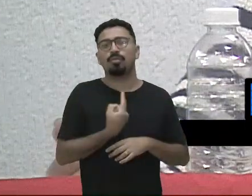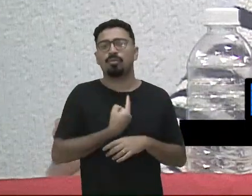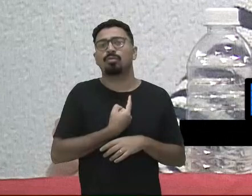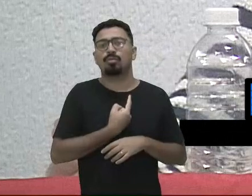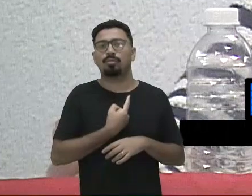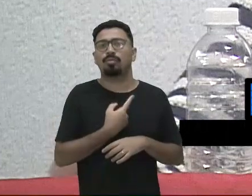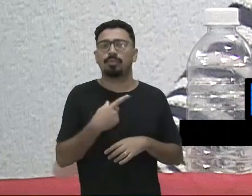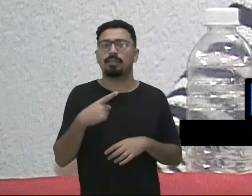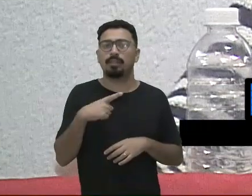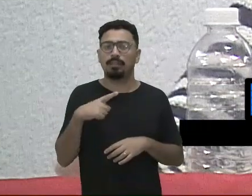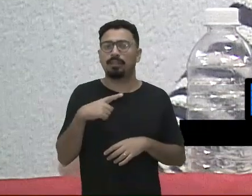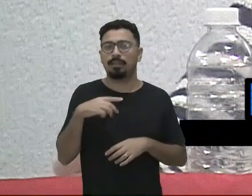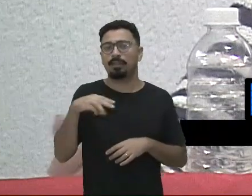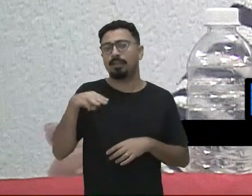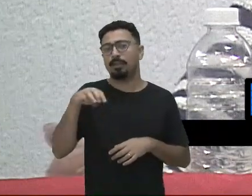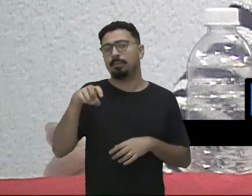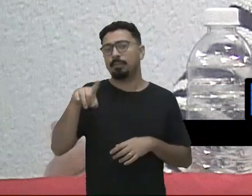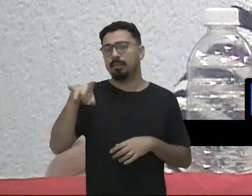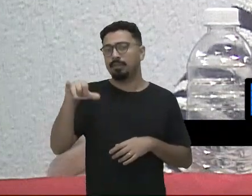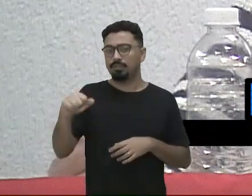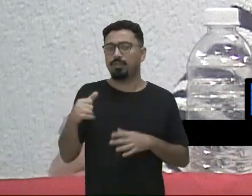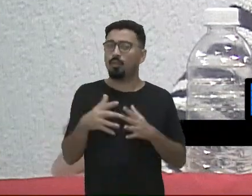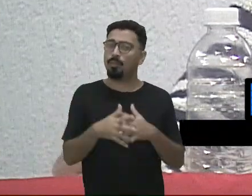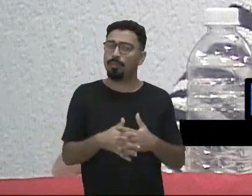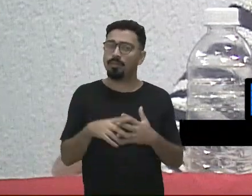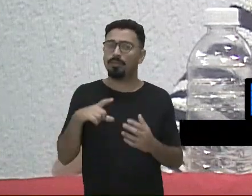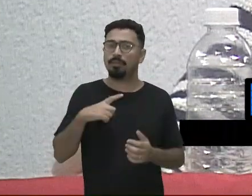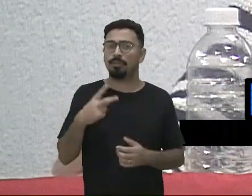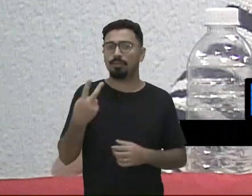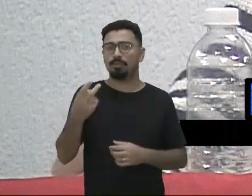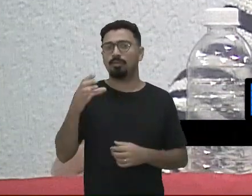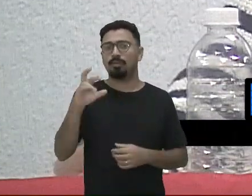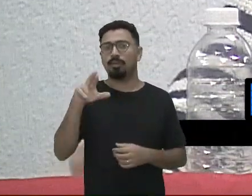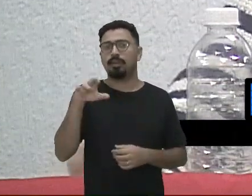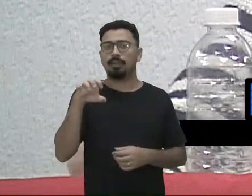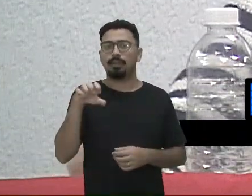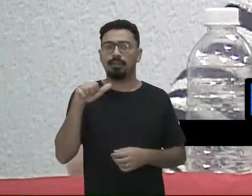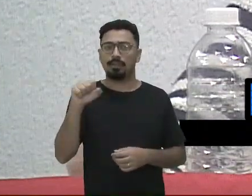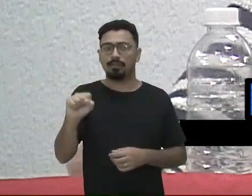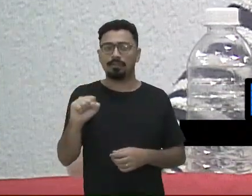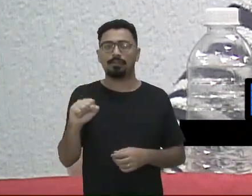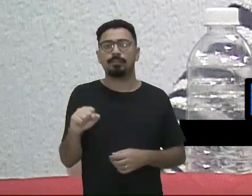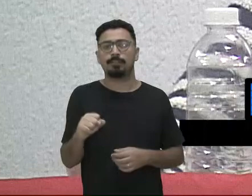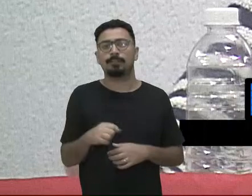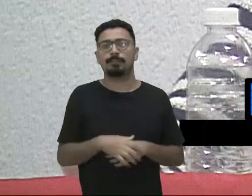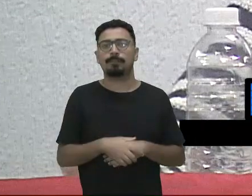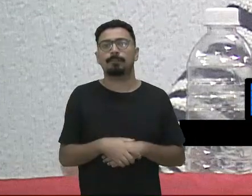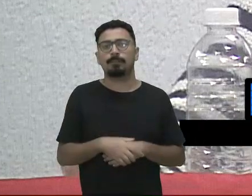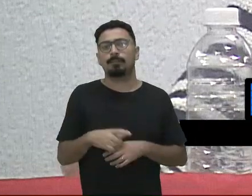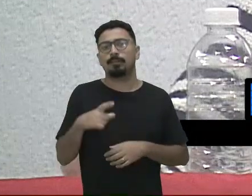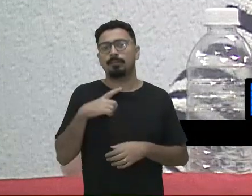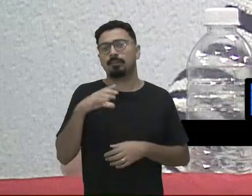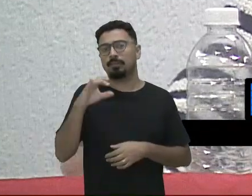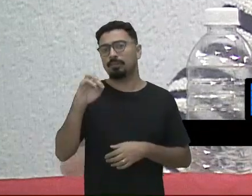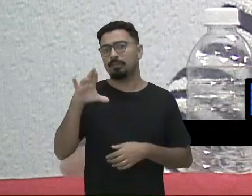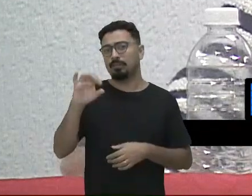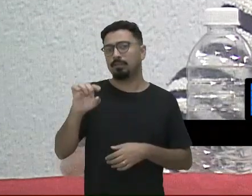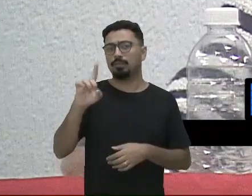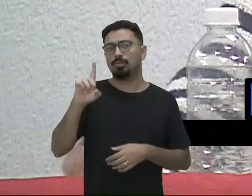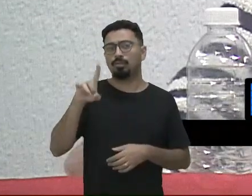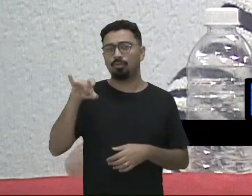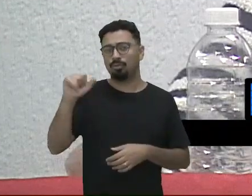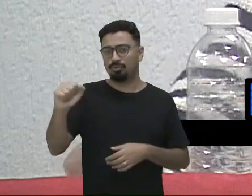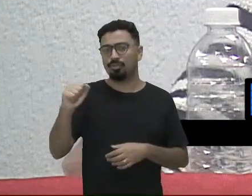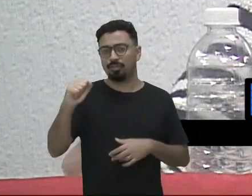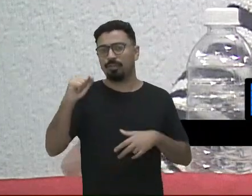média complexidade, nós temos os 2 CREAS, o CREAS 1 e o CREAS 2. Temos o Centro Dia da Pessoa com